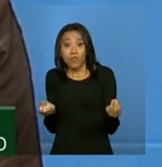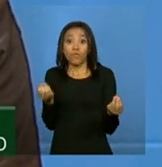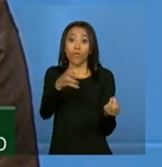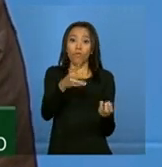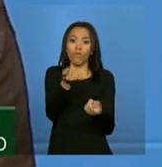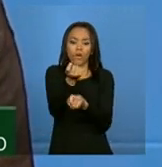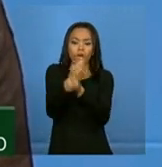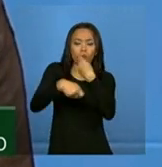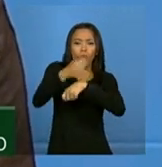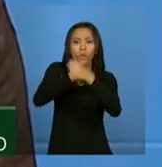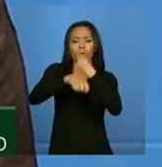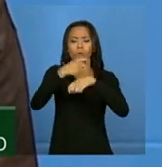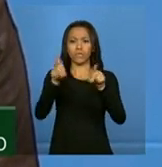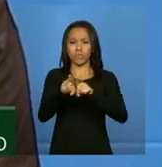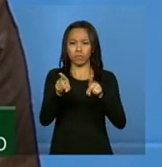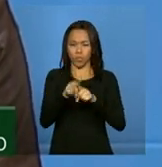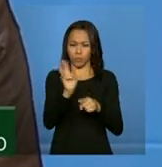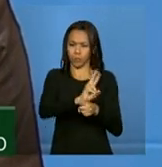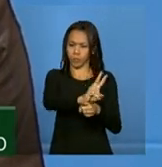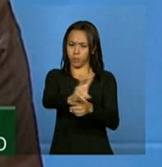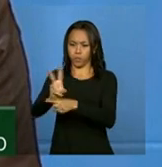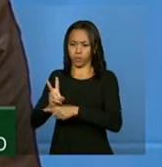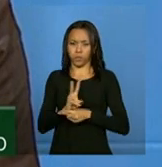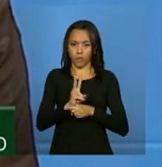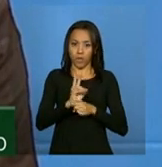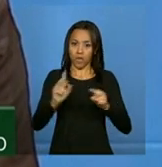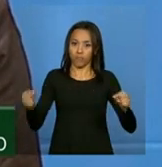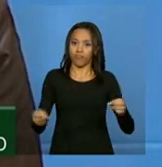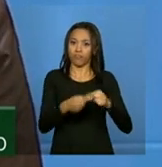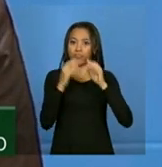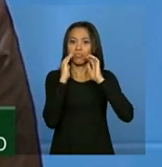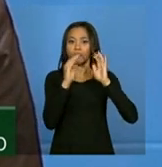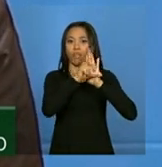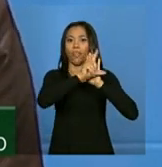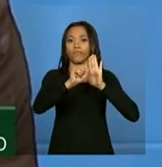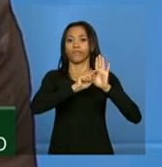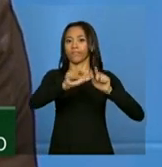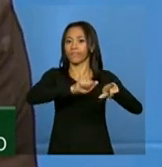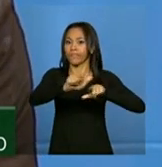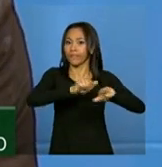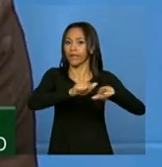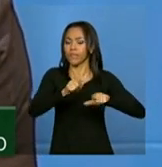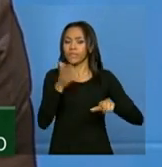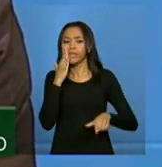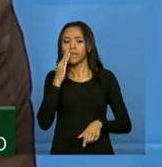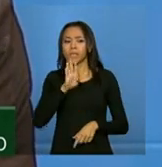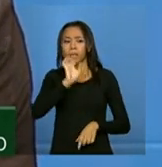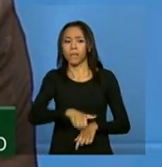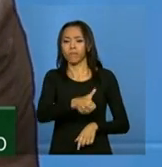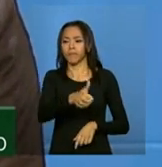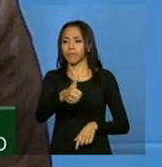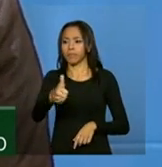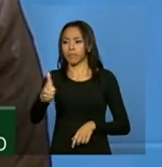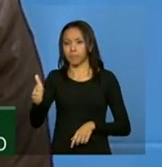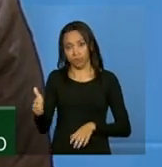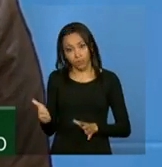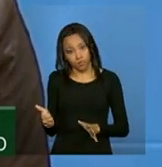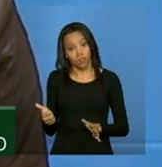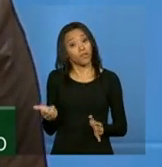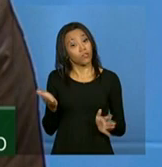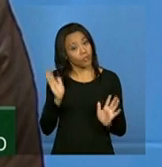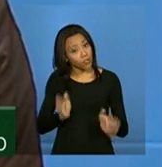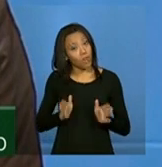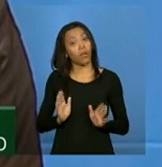informal, inspeções trabalhistas e a devida verificação desses trabalhos. Eu acho que isso já foi